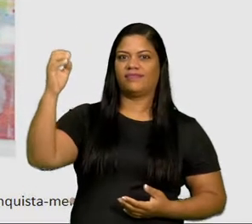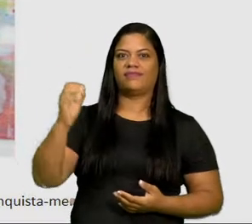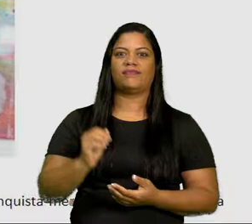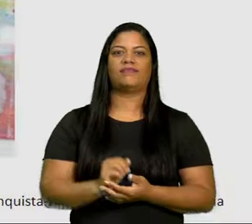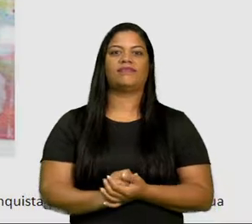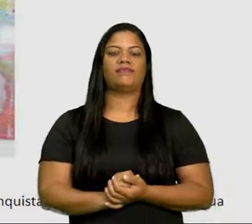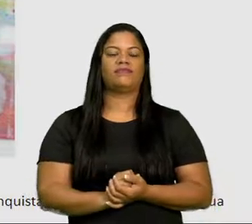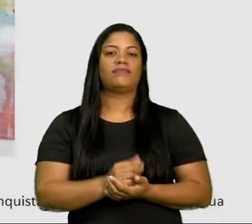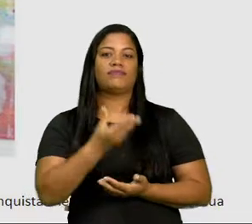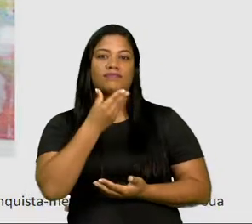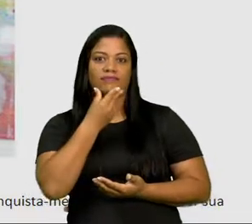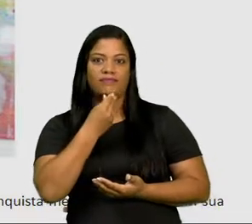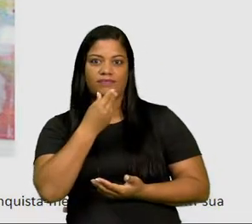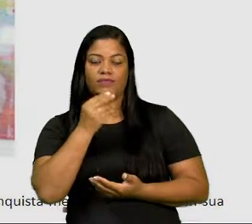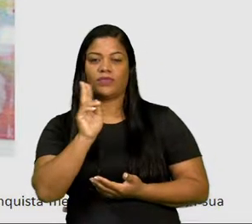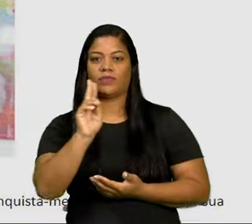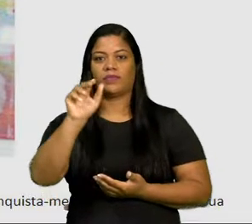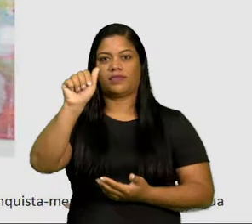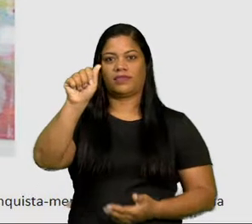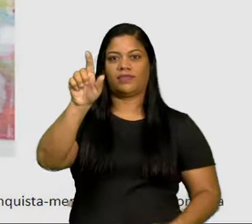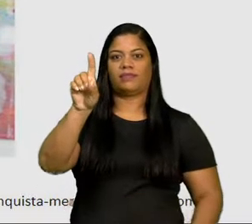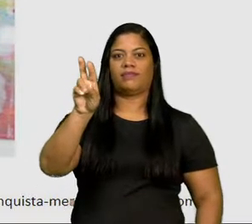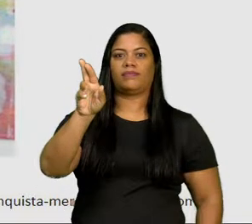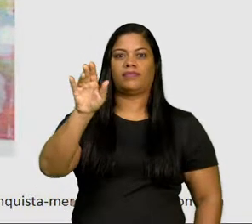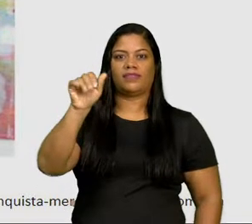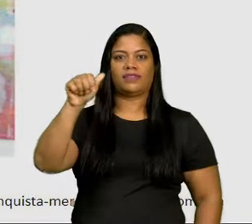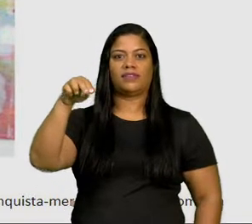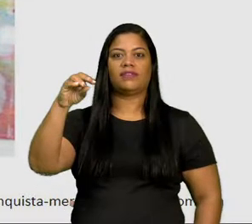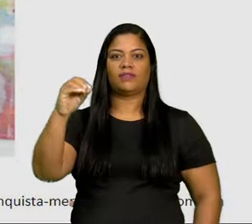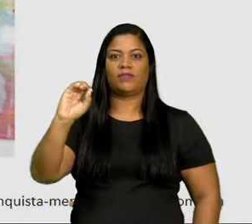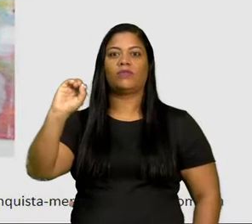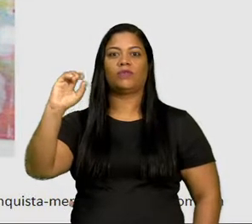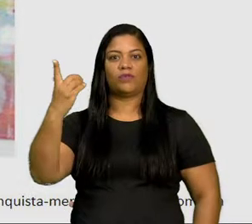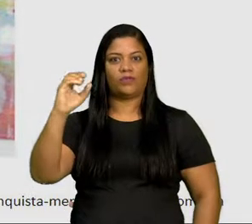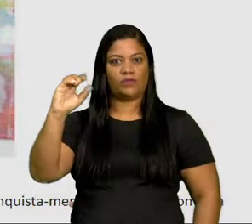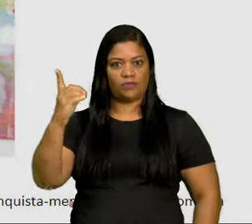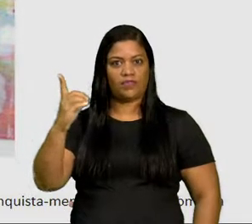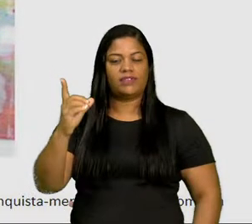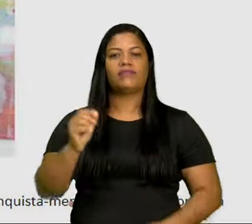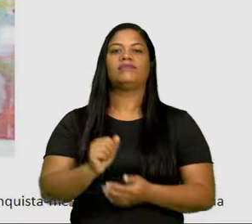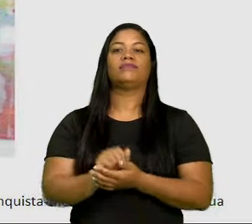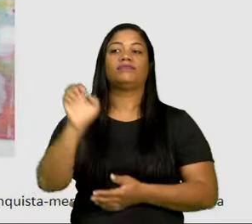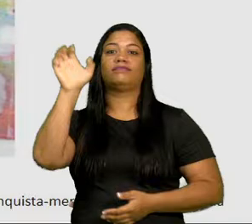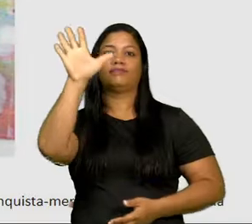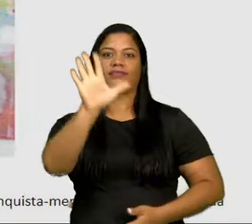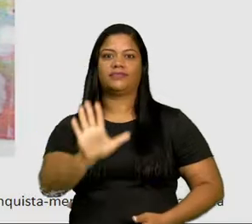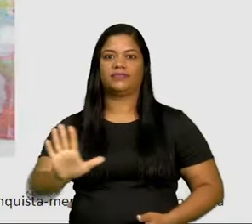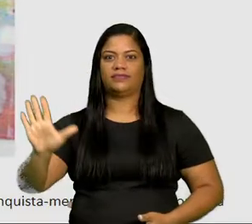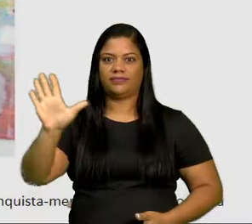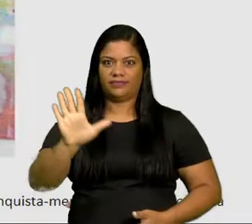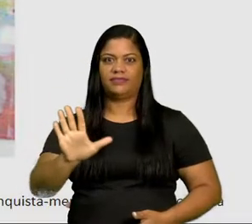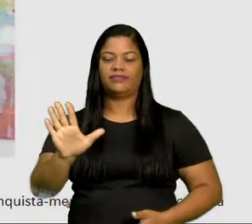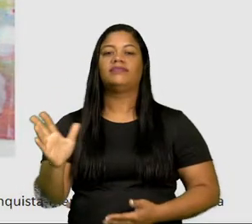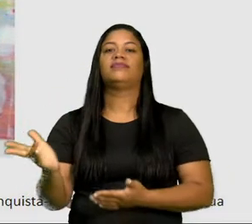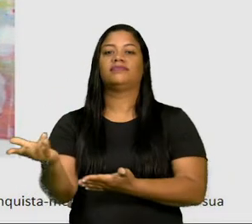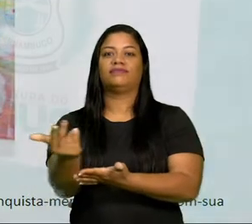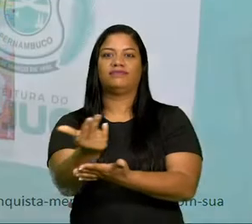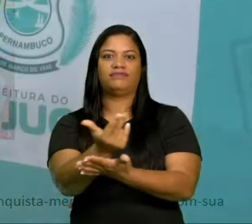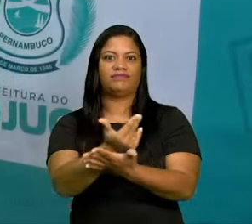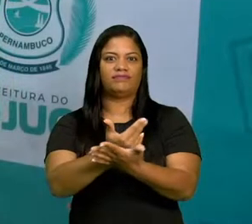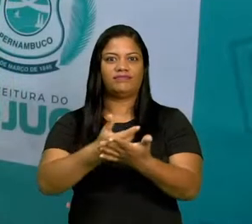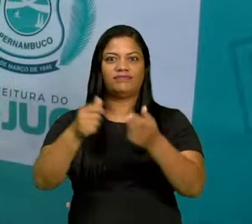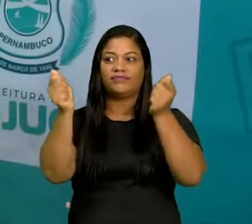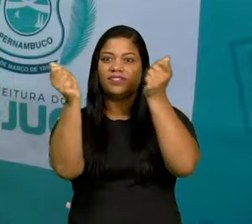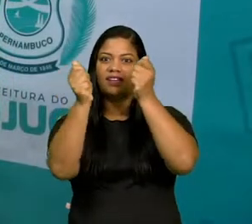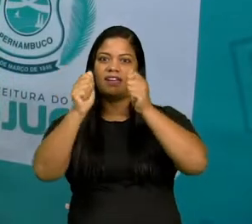Esse rapaz aqui é o Adriano de Olinda. Ele conquista no mercado europeu com suas artes